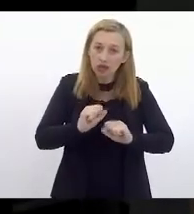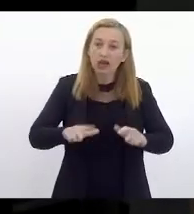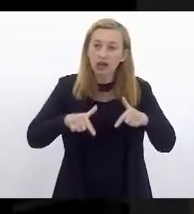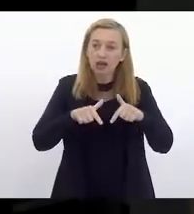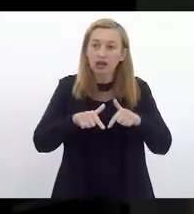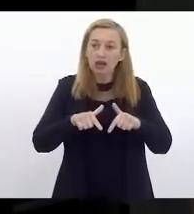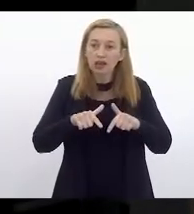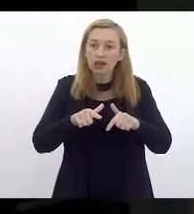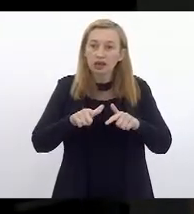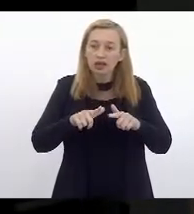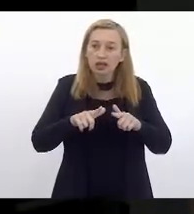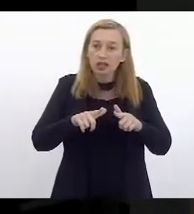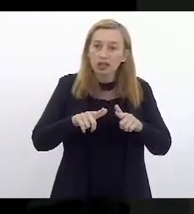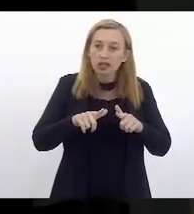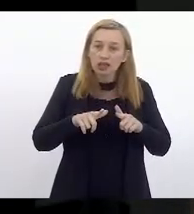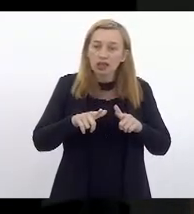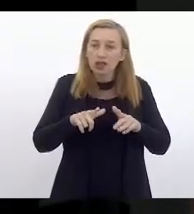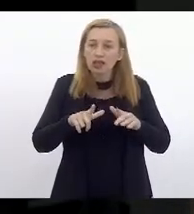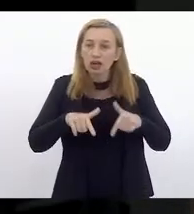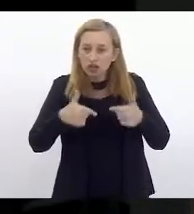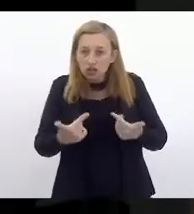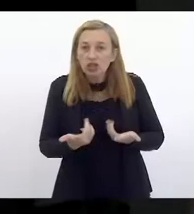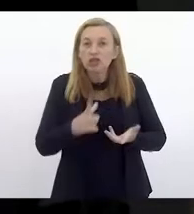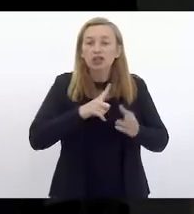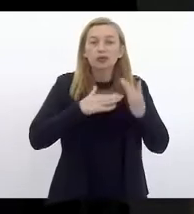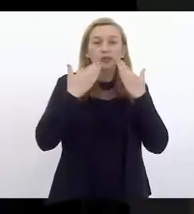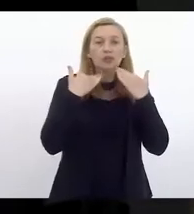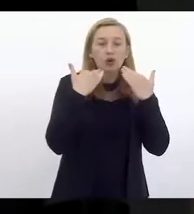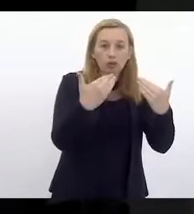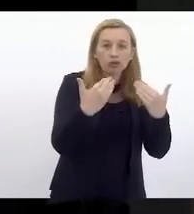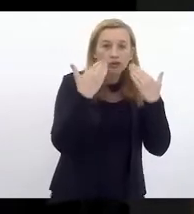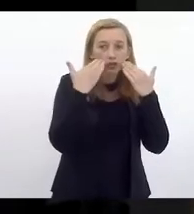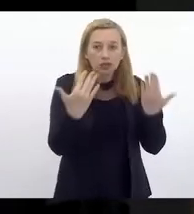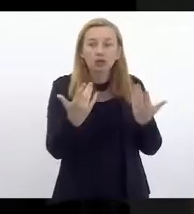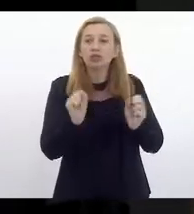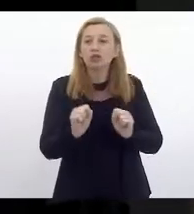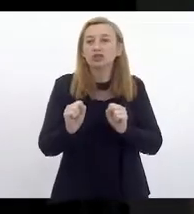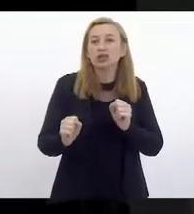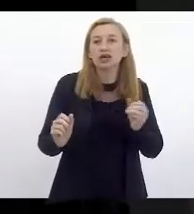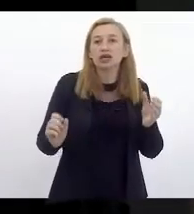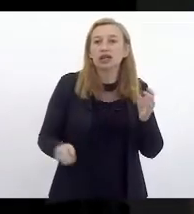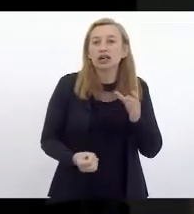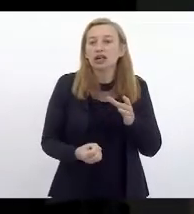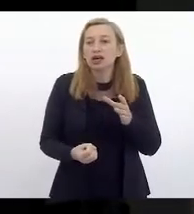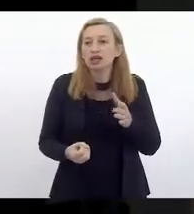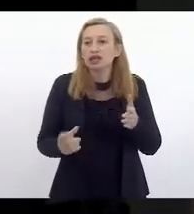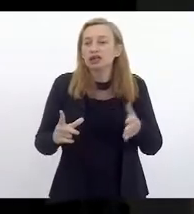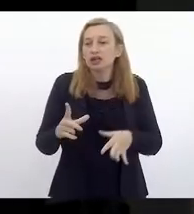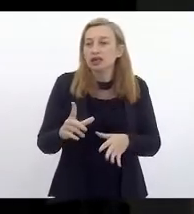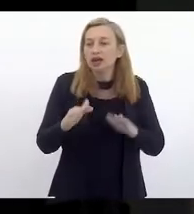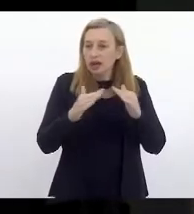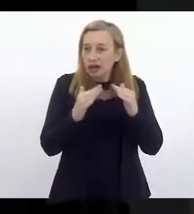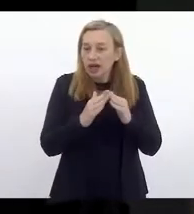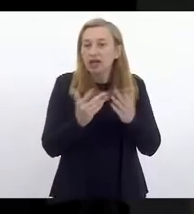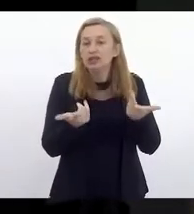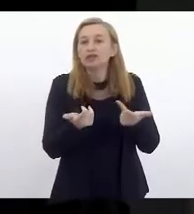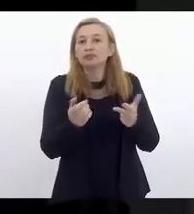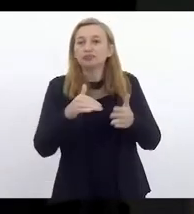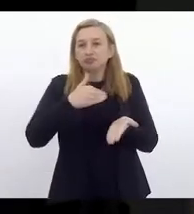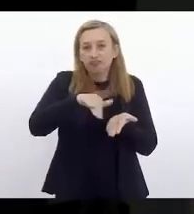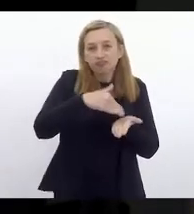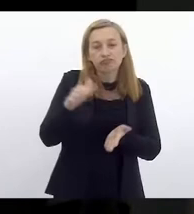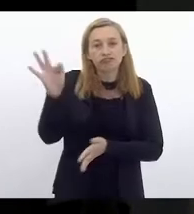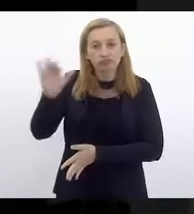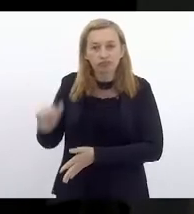temos instrumentos como audiências quadrimestrais que podem ser realizadas na casa, exemplo do que faz hoje a Secretaria de Fazenda, do